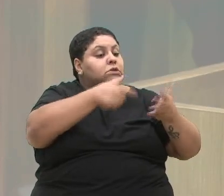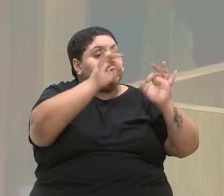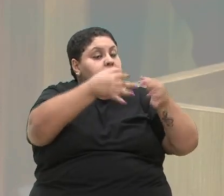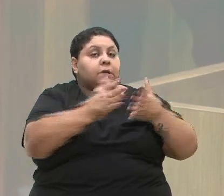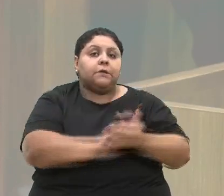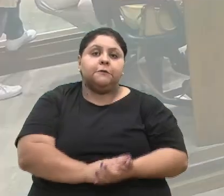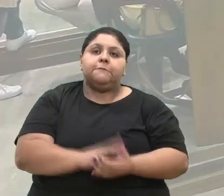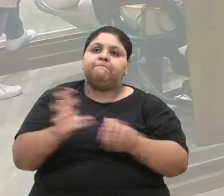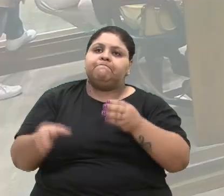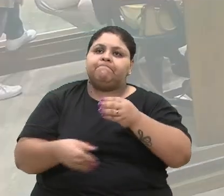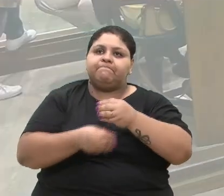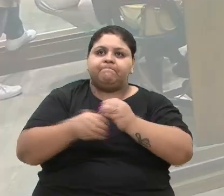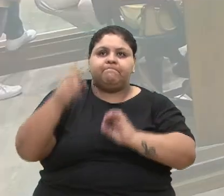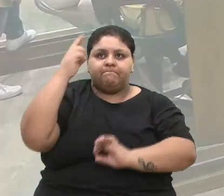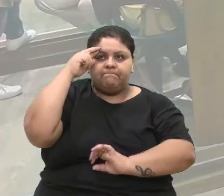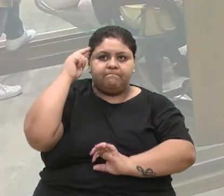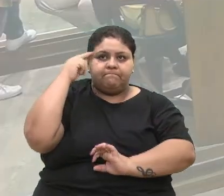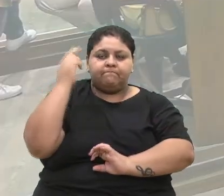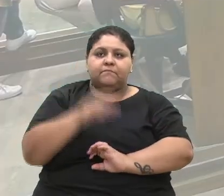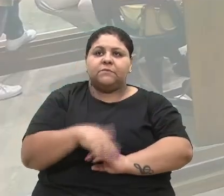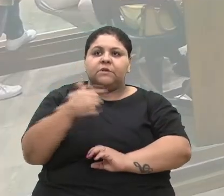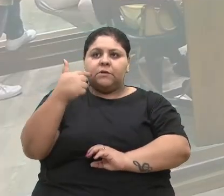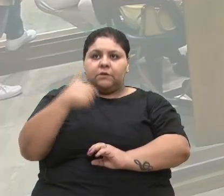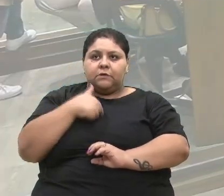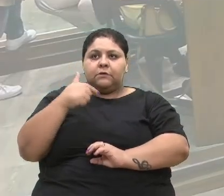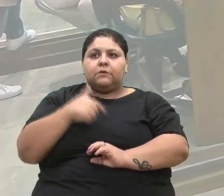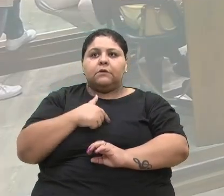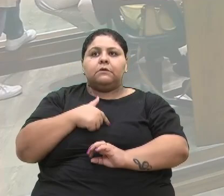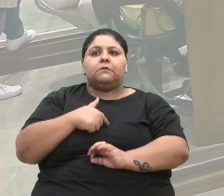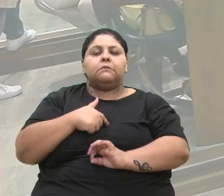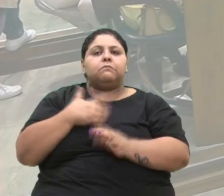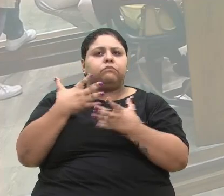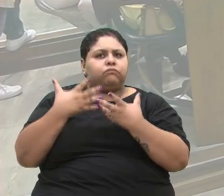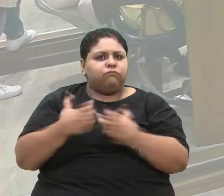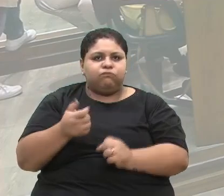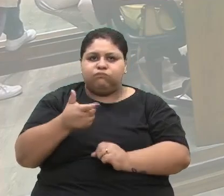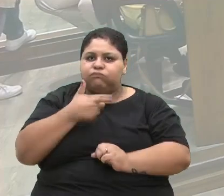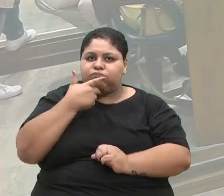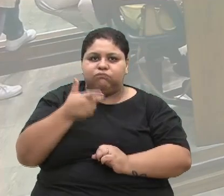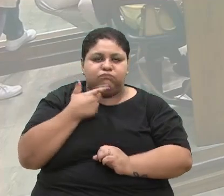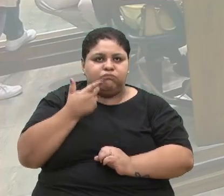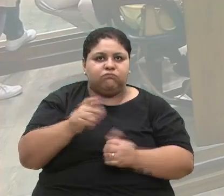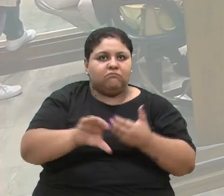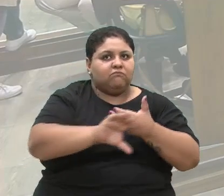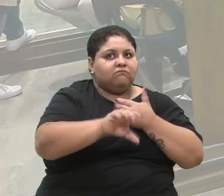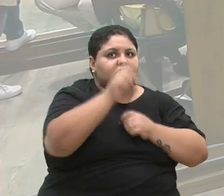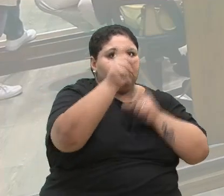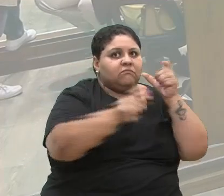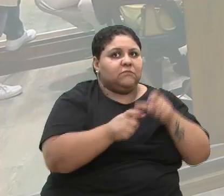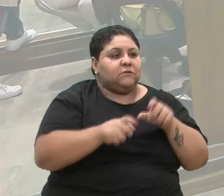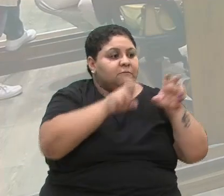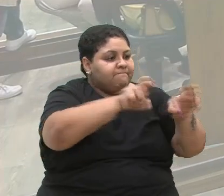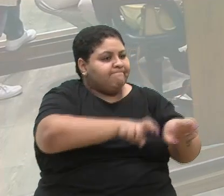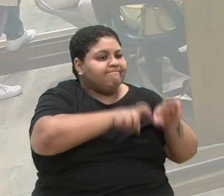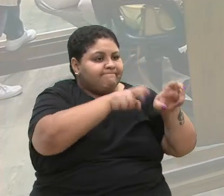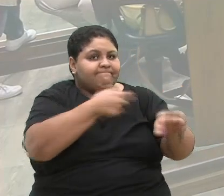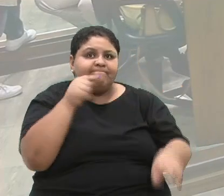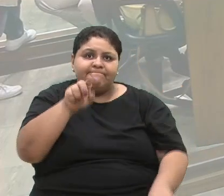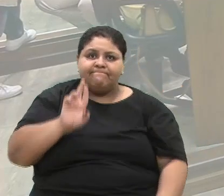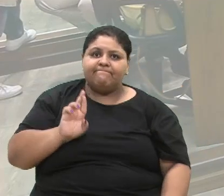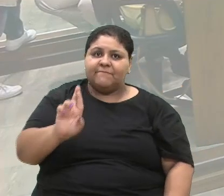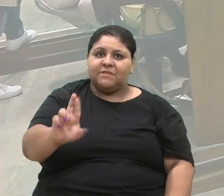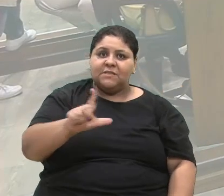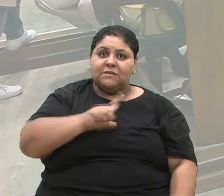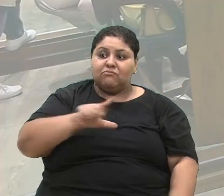vereador Rafael. Vereador Fantinel, eu corroboro a sua fala, mas não adianta telemedicina para o pessoal do interior que o senhor representa, se nem internet